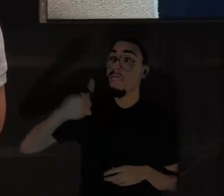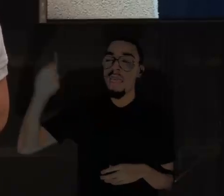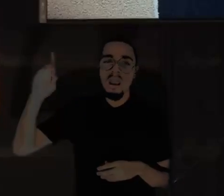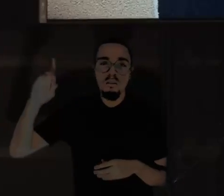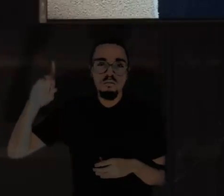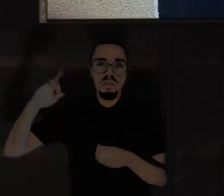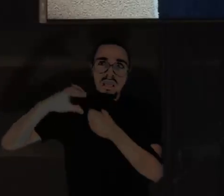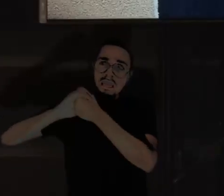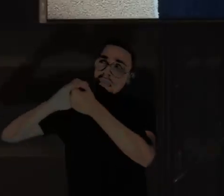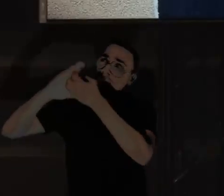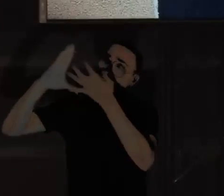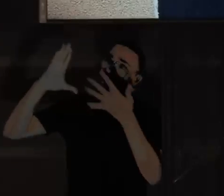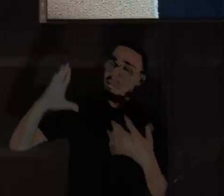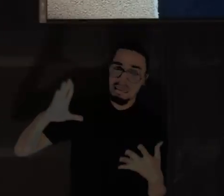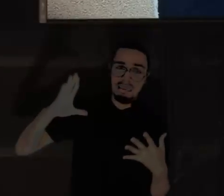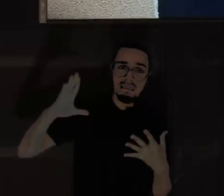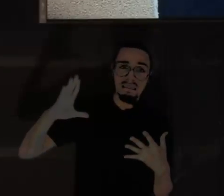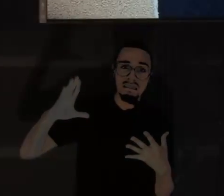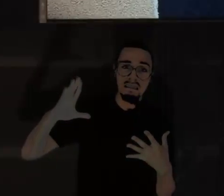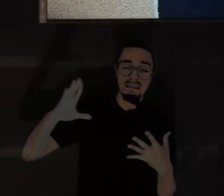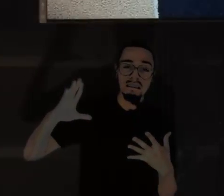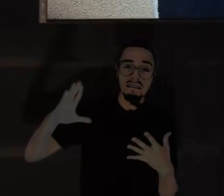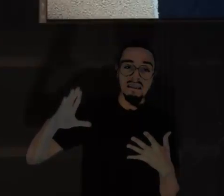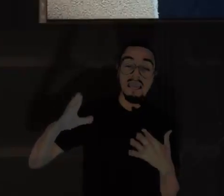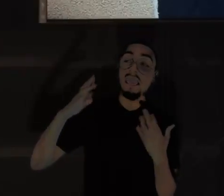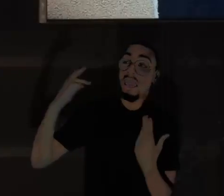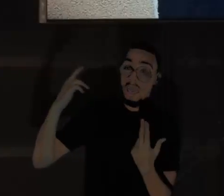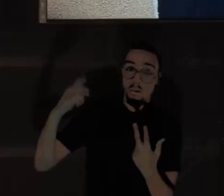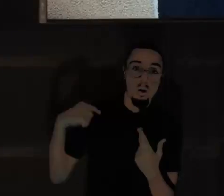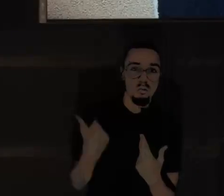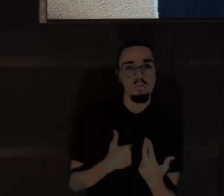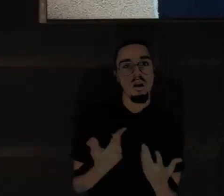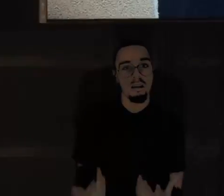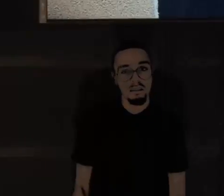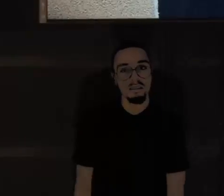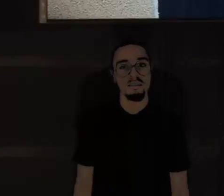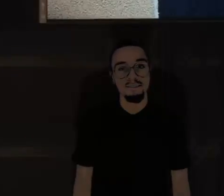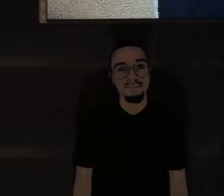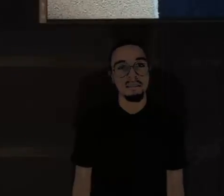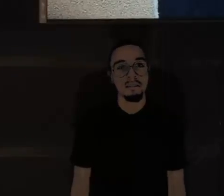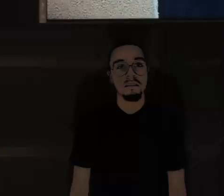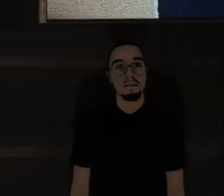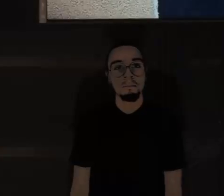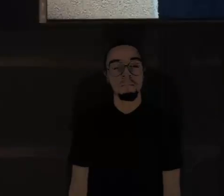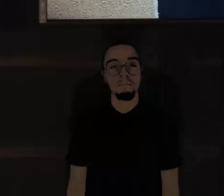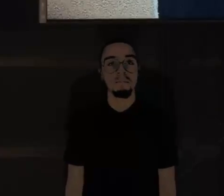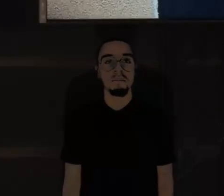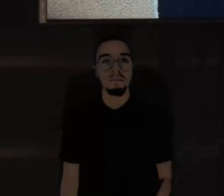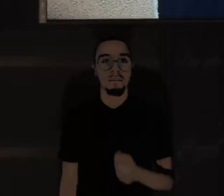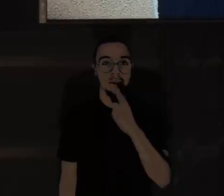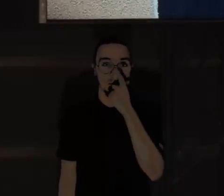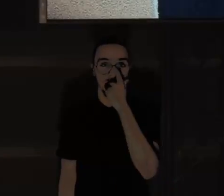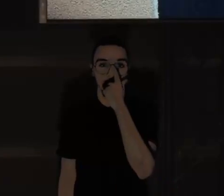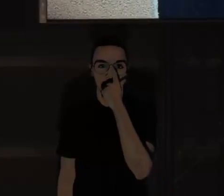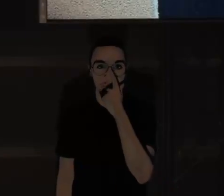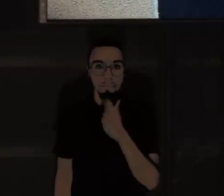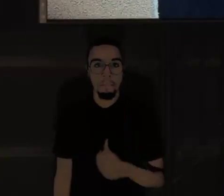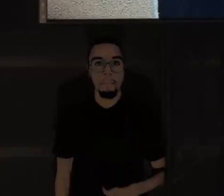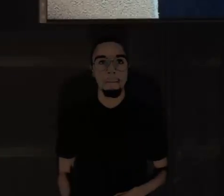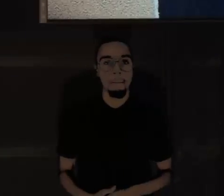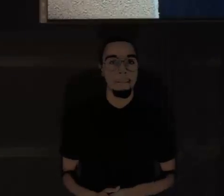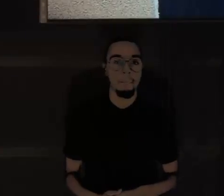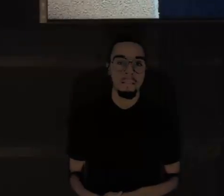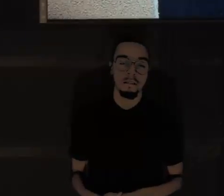tem. E é por isso que Deus se comunica com a gente. Porque a gente tem características, claro, nas